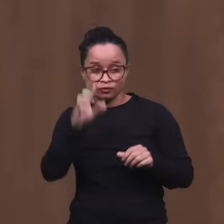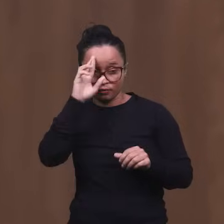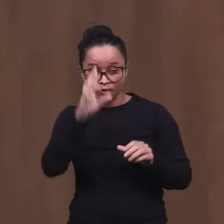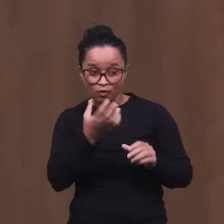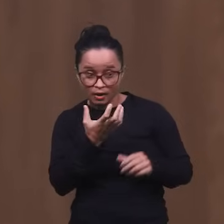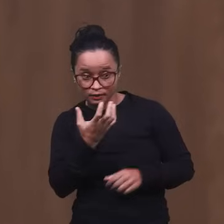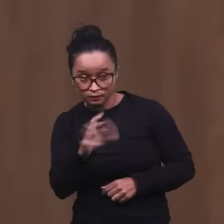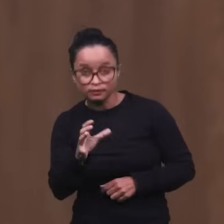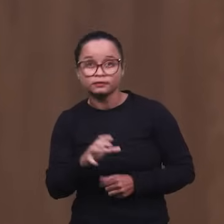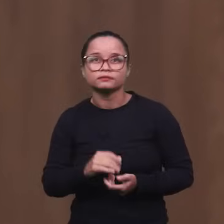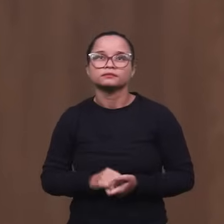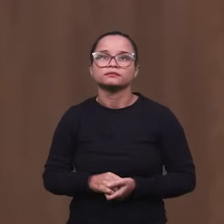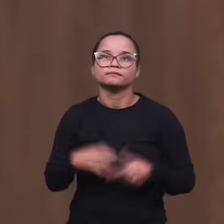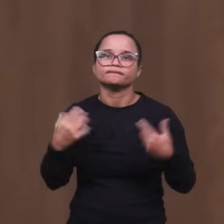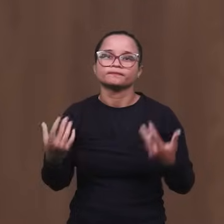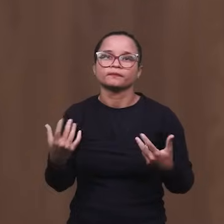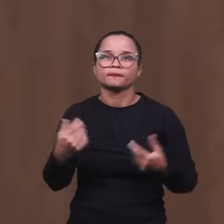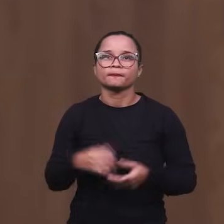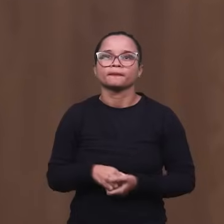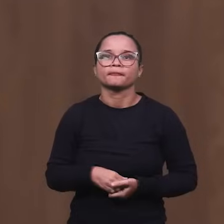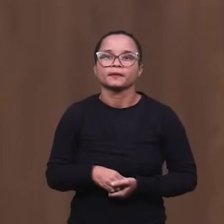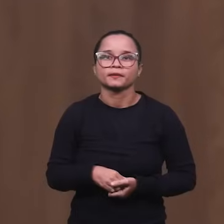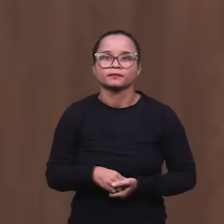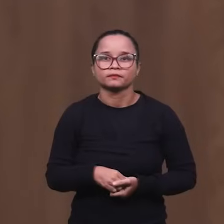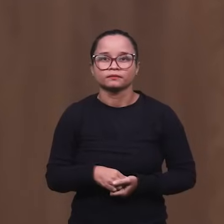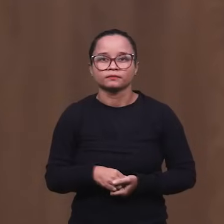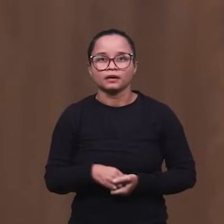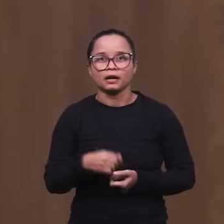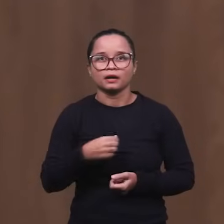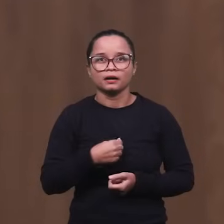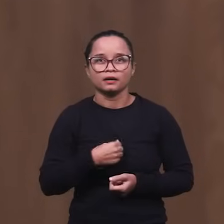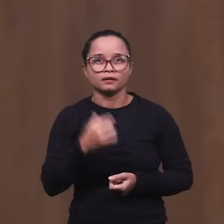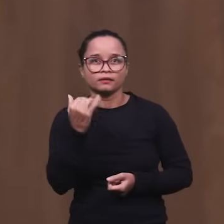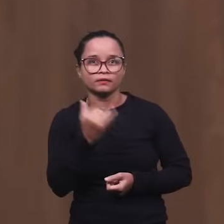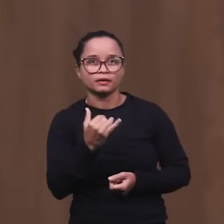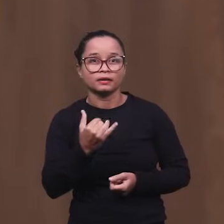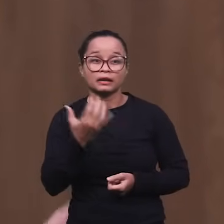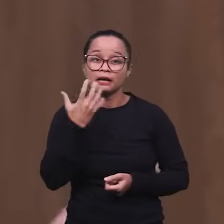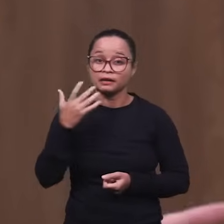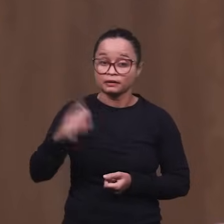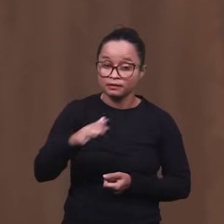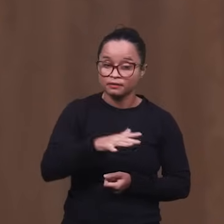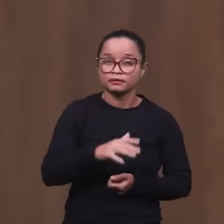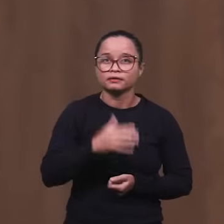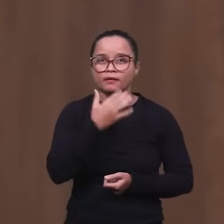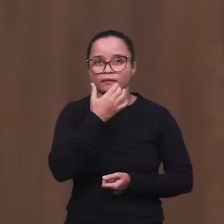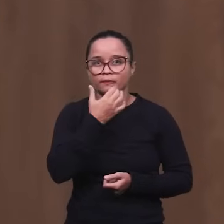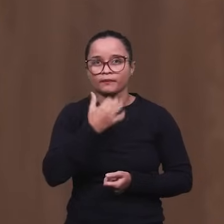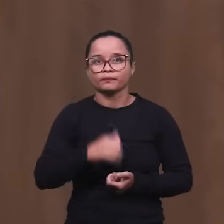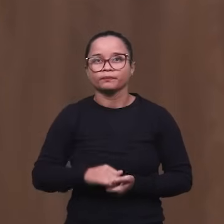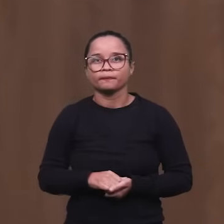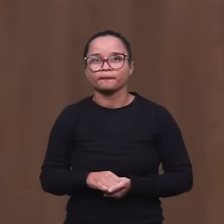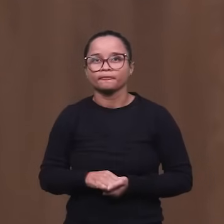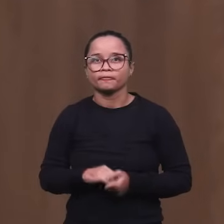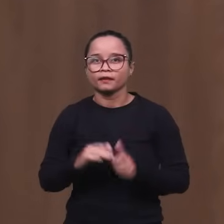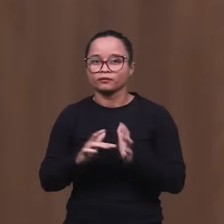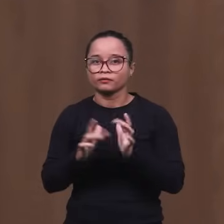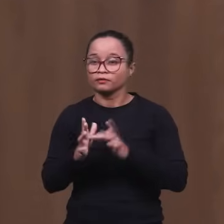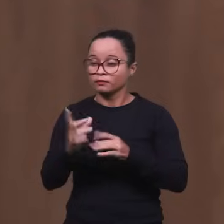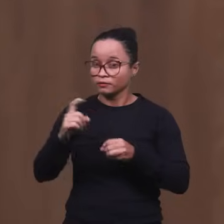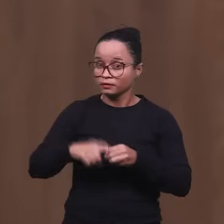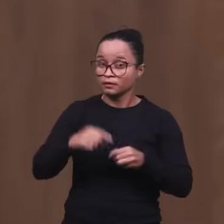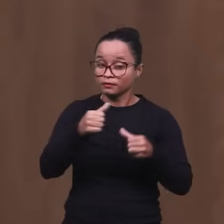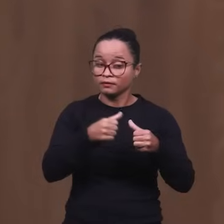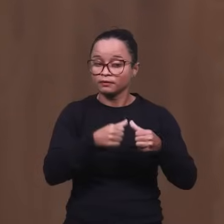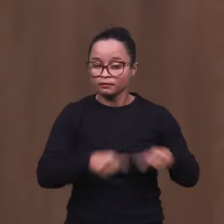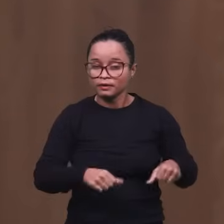não quer. Olha, eu então querer assustar a criança com a volta de, se você fizer isso, Jesus vai voltar, você vai